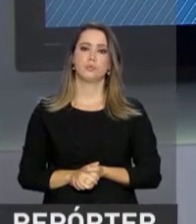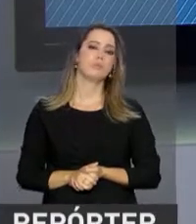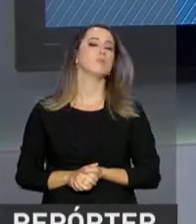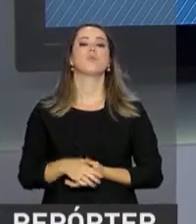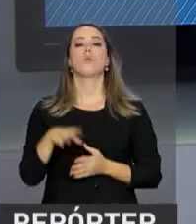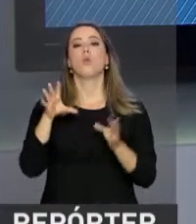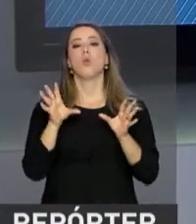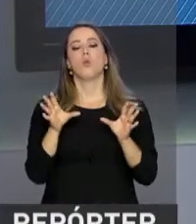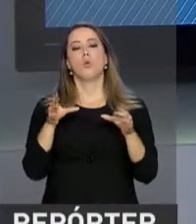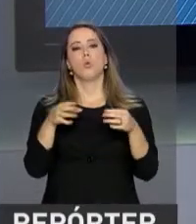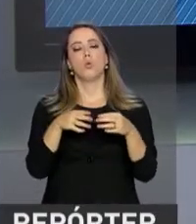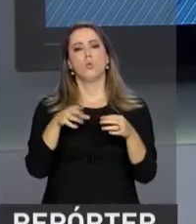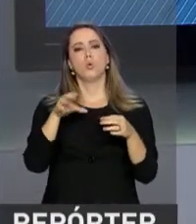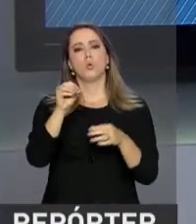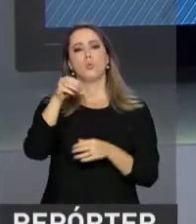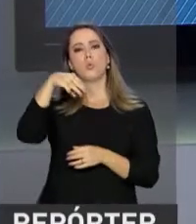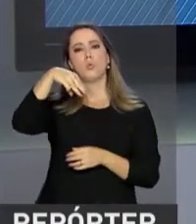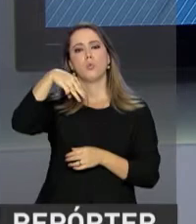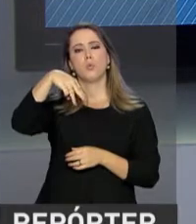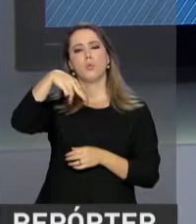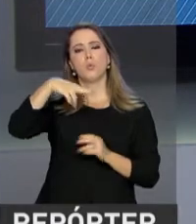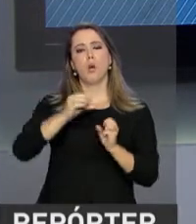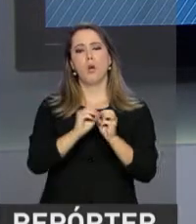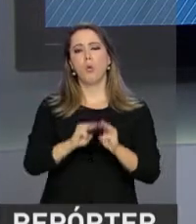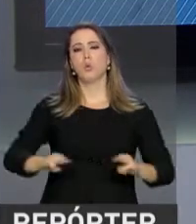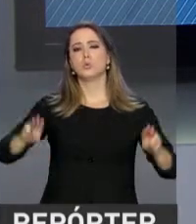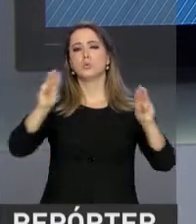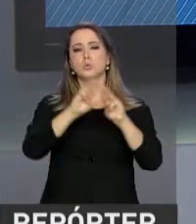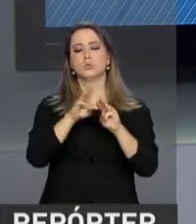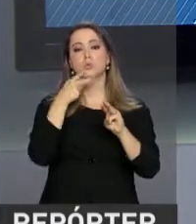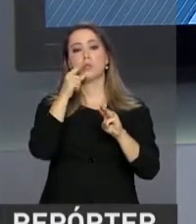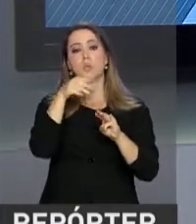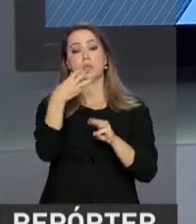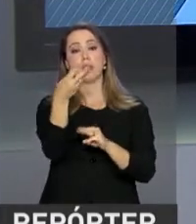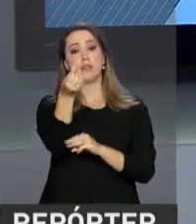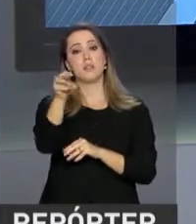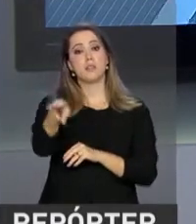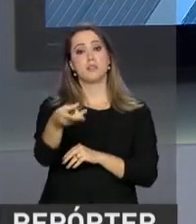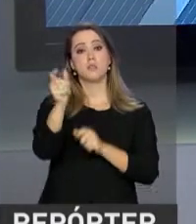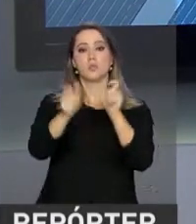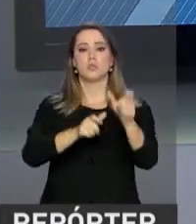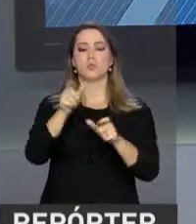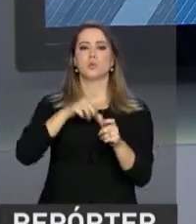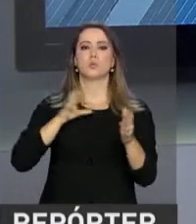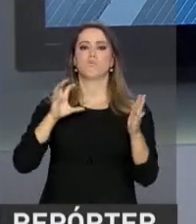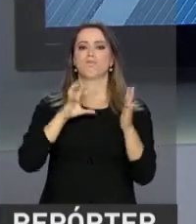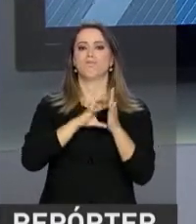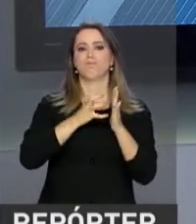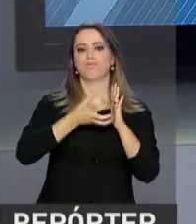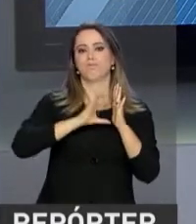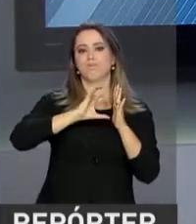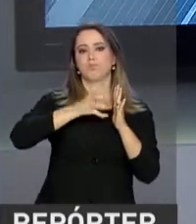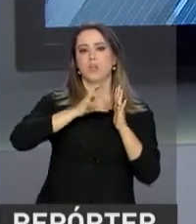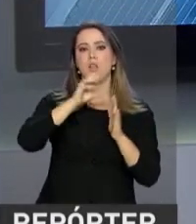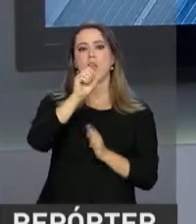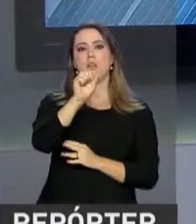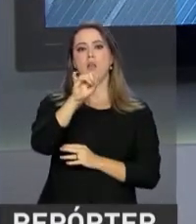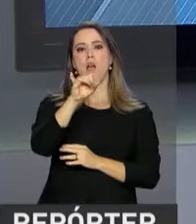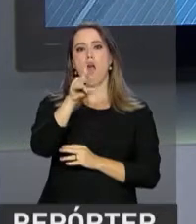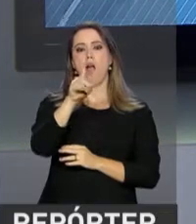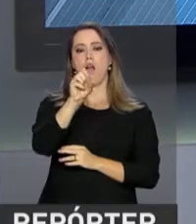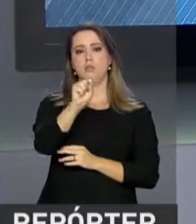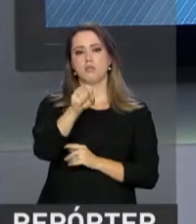a organização das nações unidas pelo menos 36 milhões de pessoas vivem com aids em todo o mundo aqui no brasil